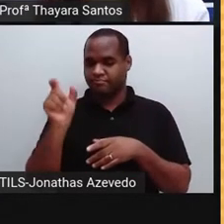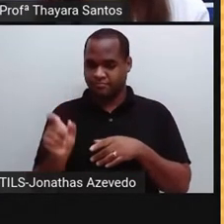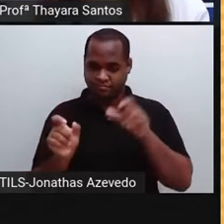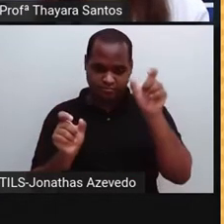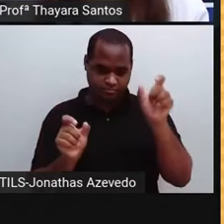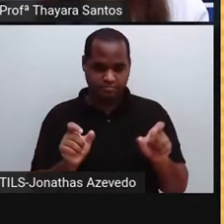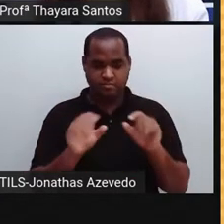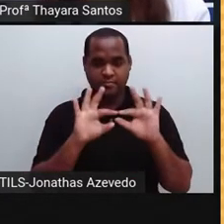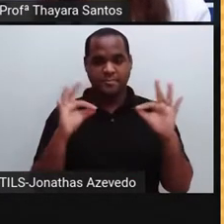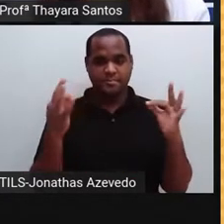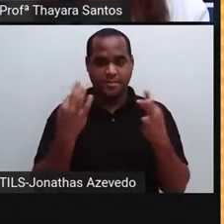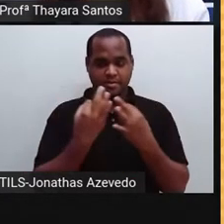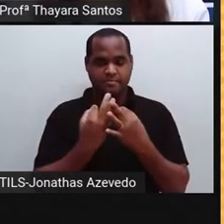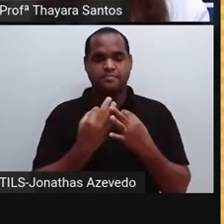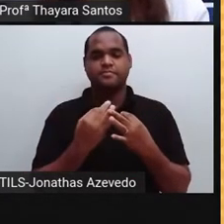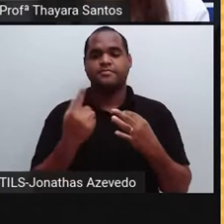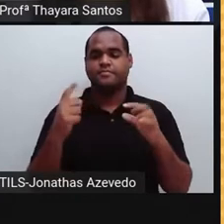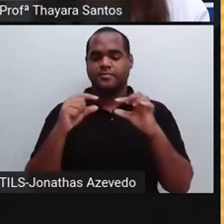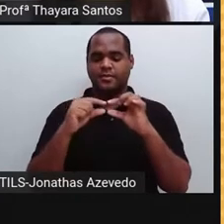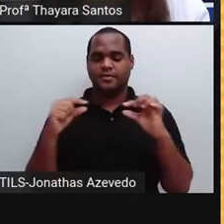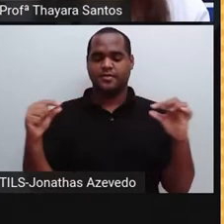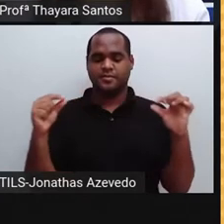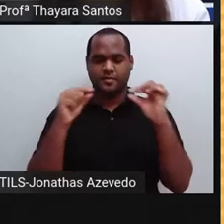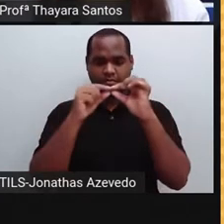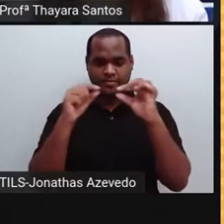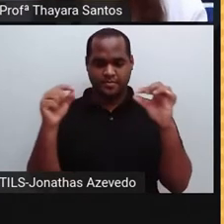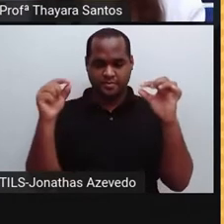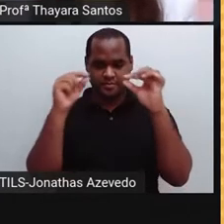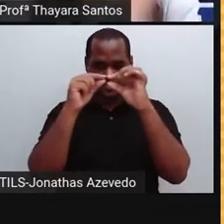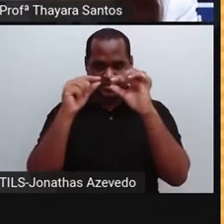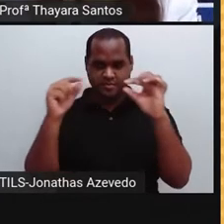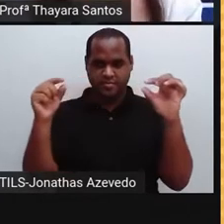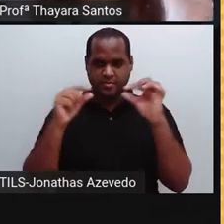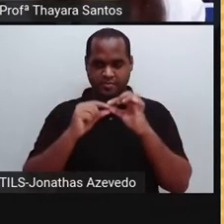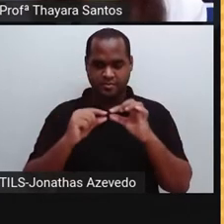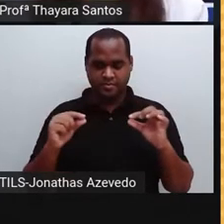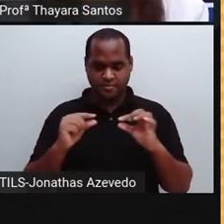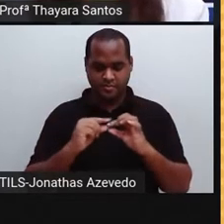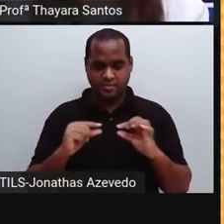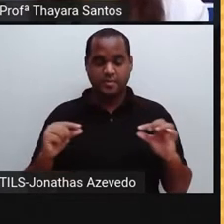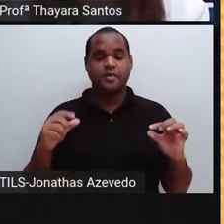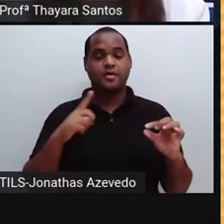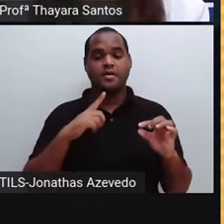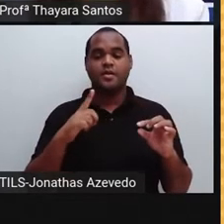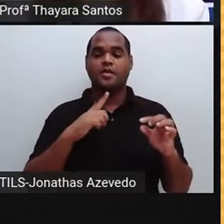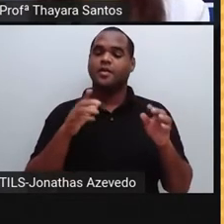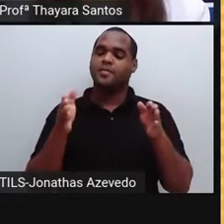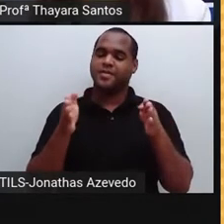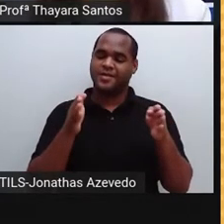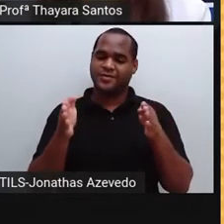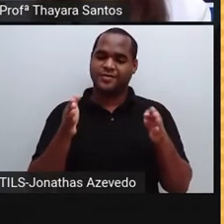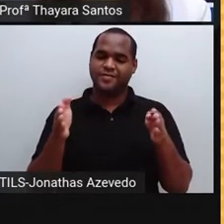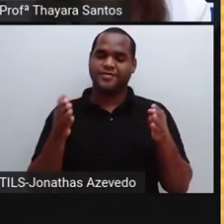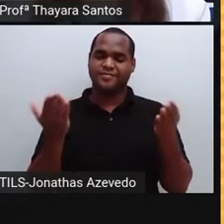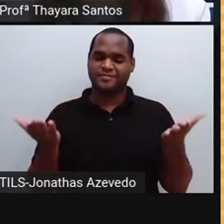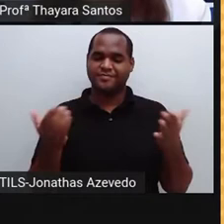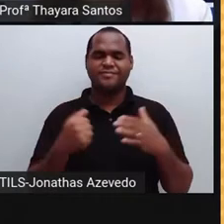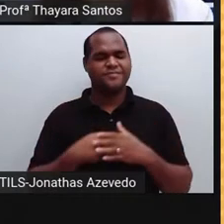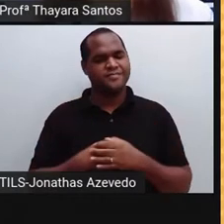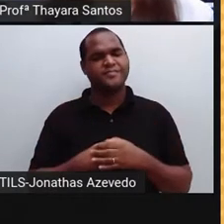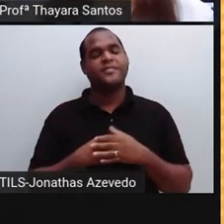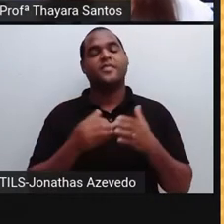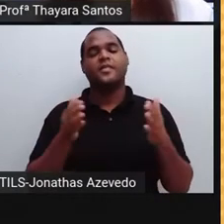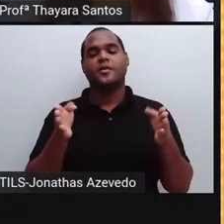as famílias e as linhas, que é o que está na horizontal, representam os períodos. E